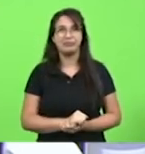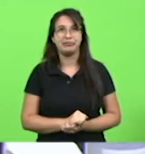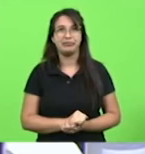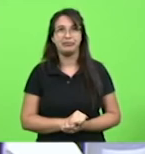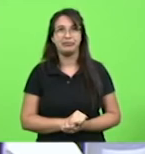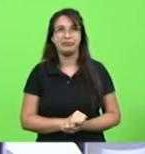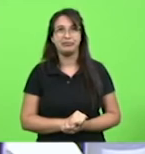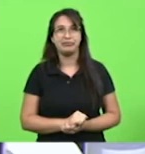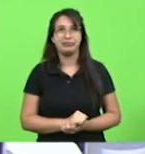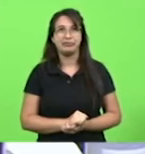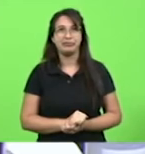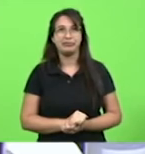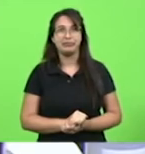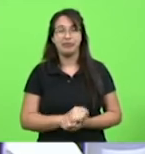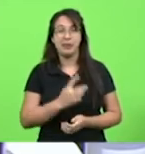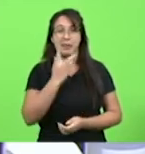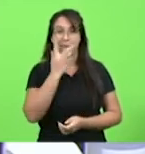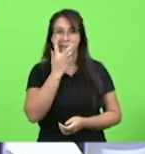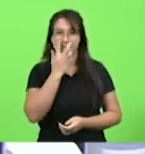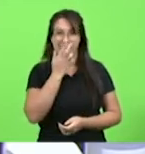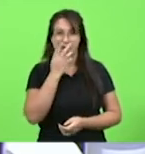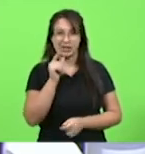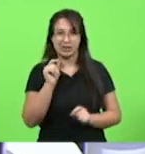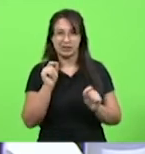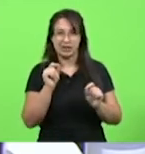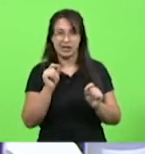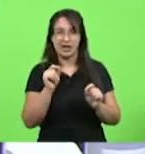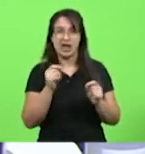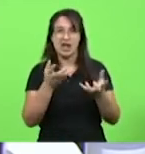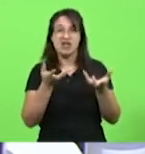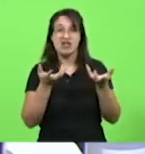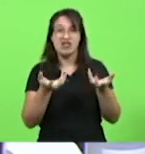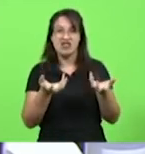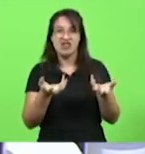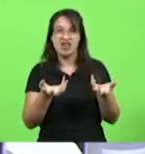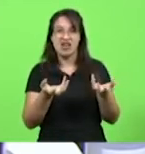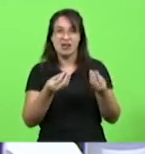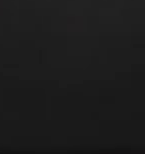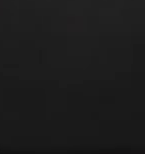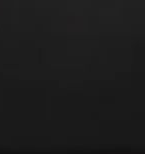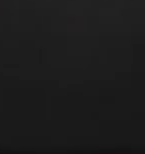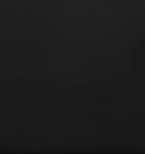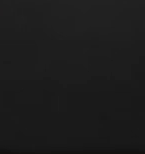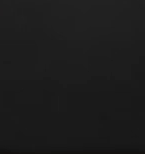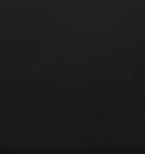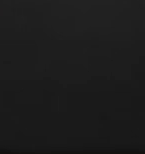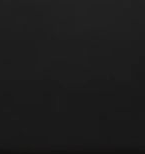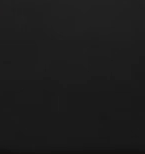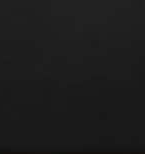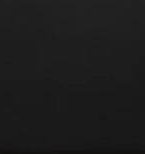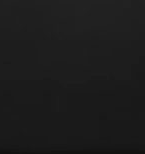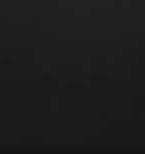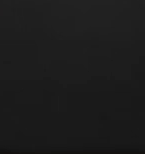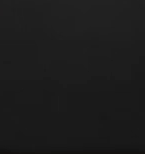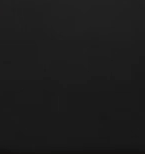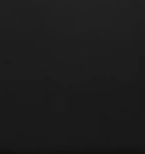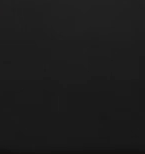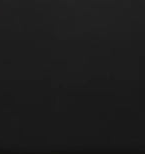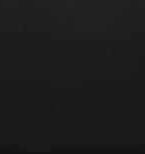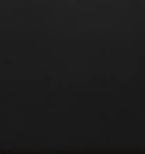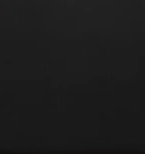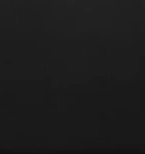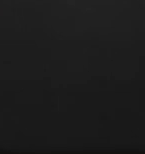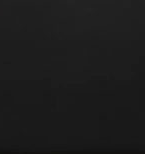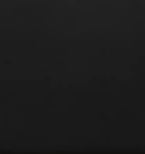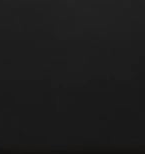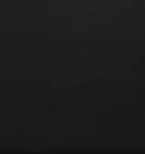e parece que querem propositalmente fechar o estado acabar com a nossa economia Lima atribui a redução dos